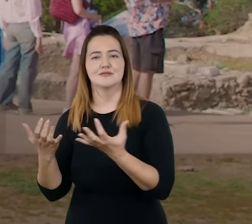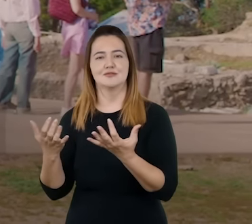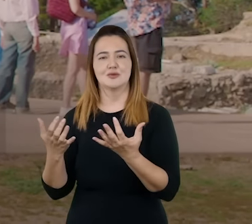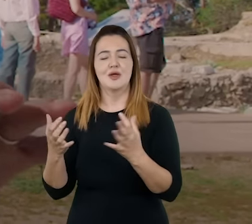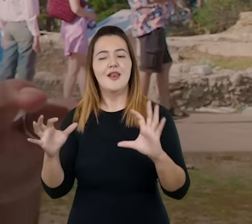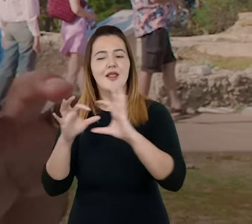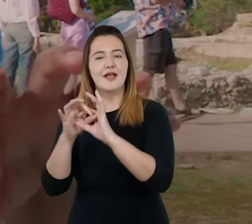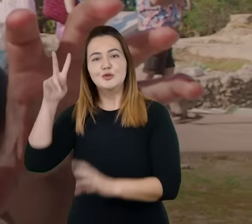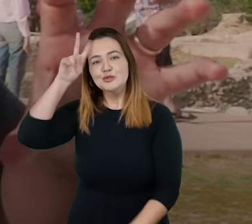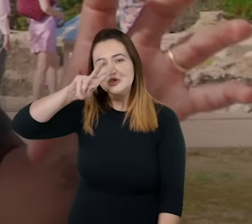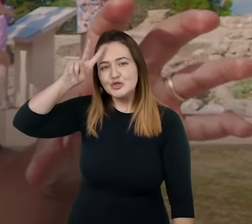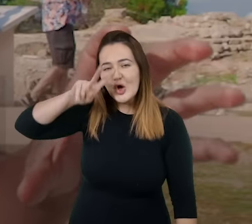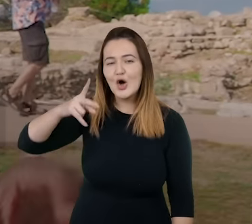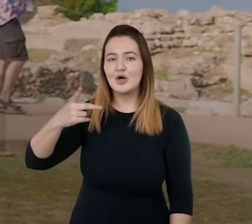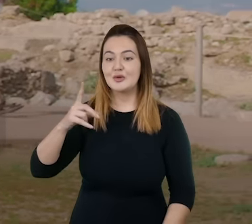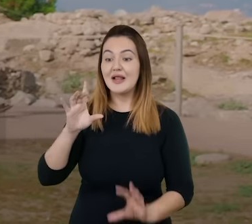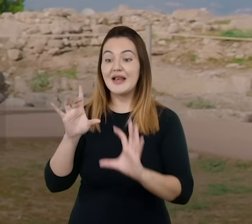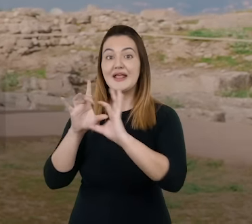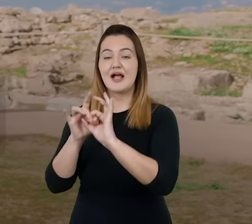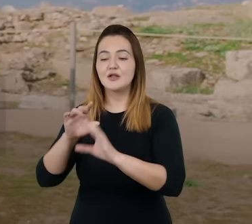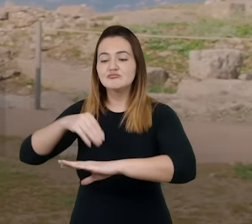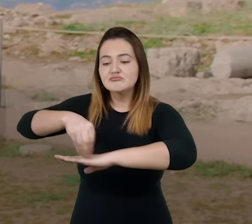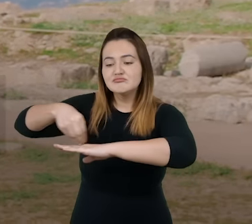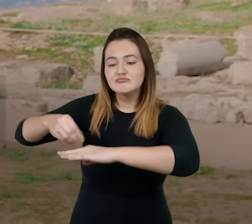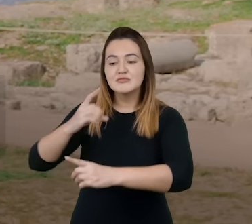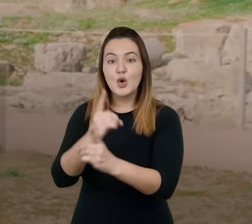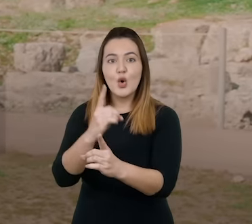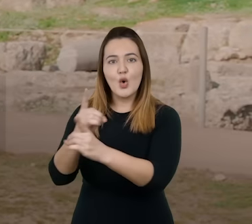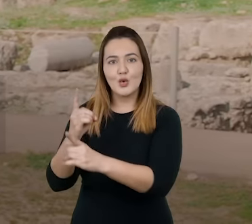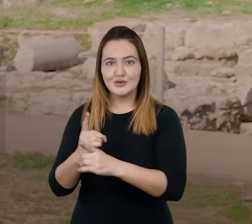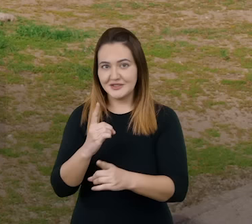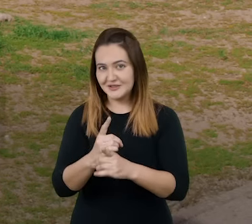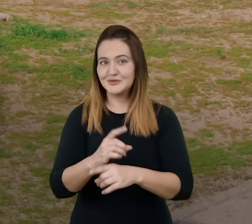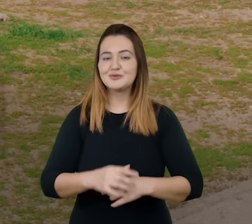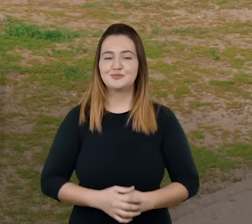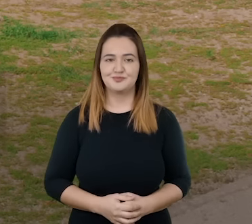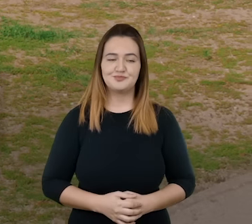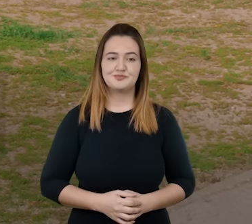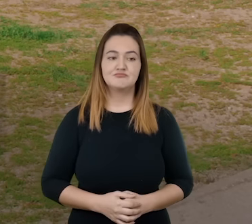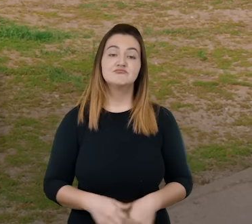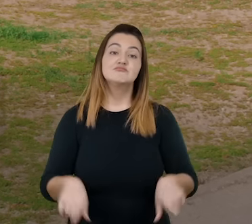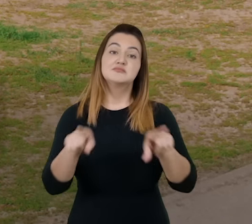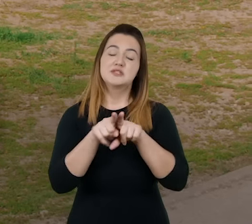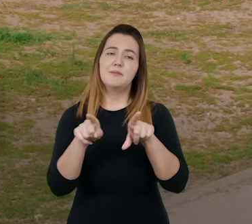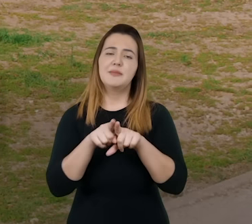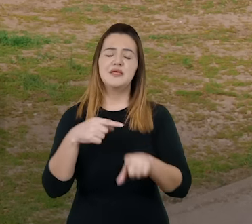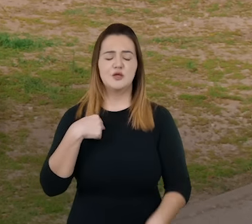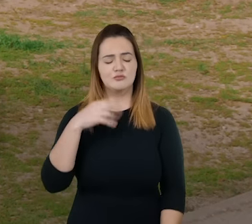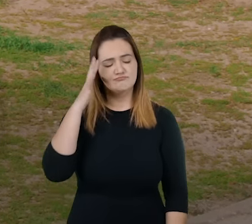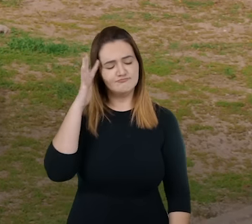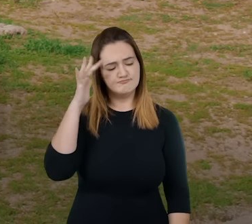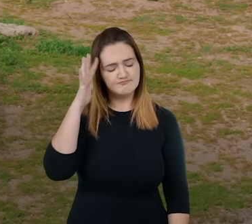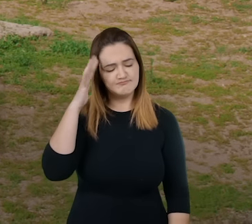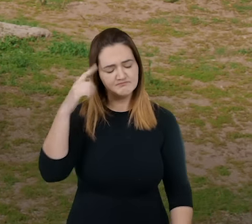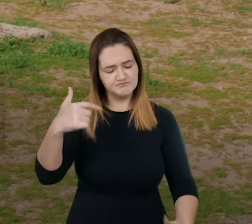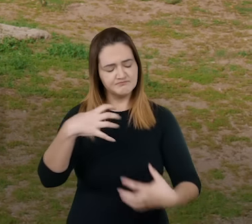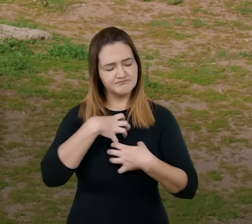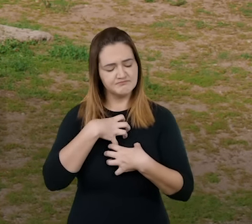a partir dos artefatos que a arqueologia vai descobrindo e demonstrando. E também eu fico fazendo uma pergunta para mim